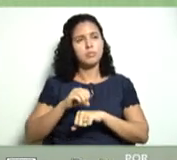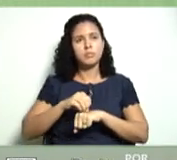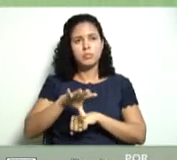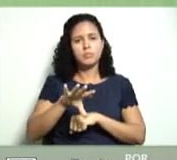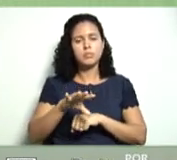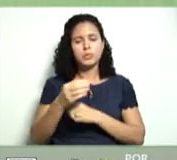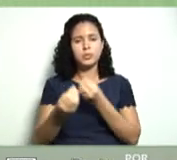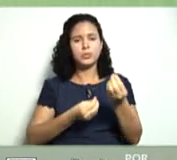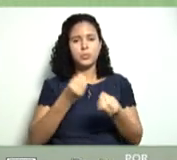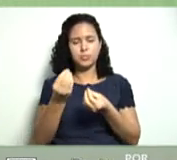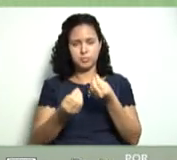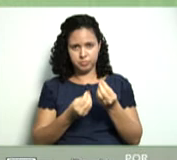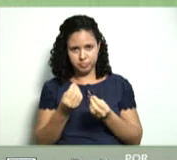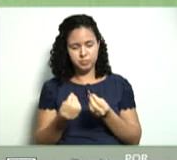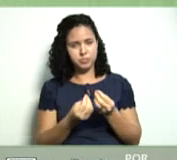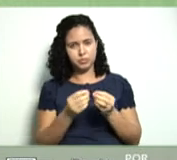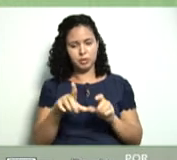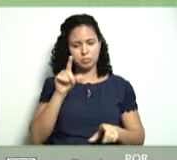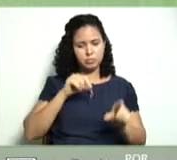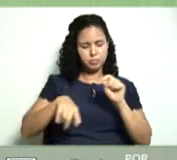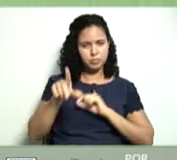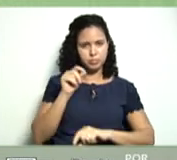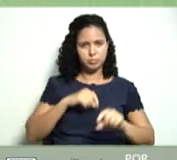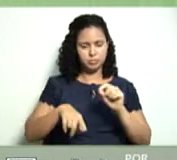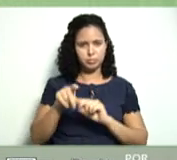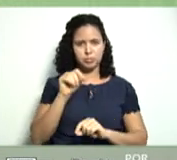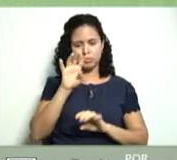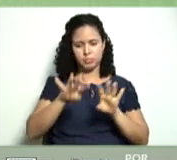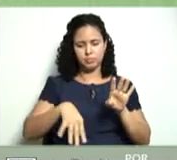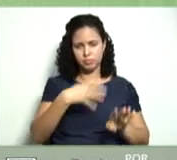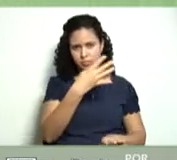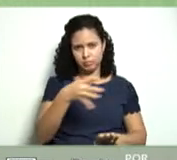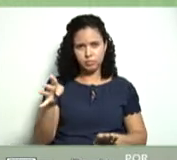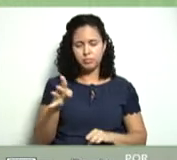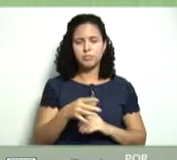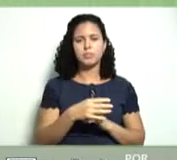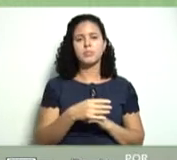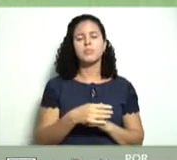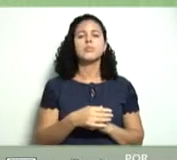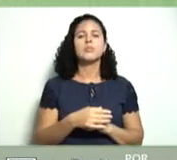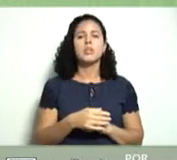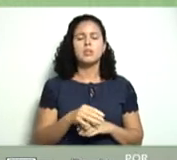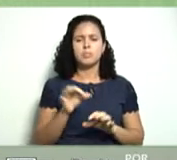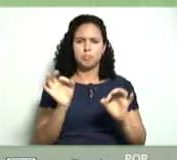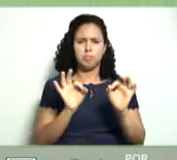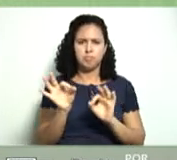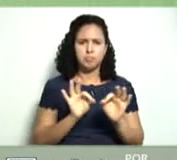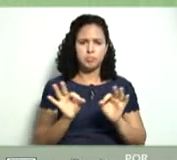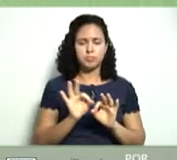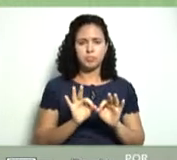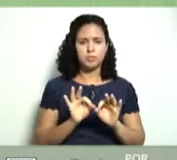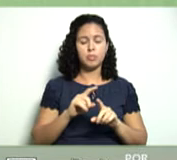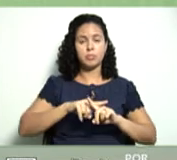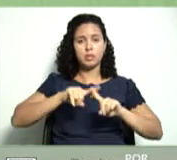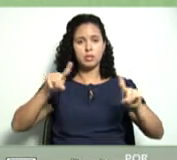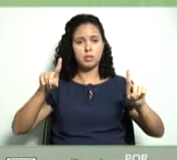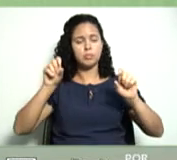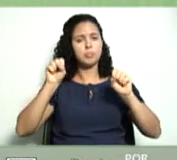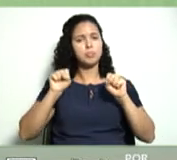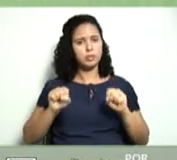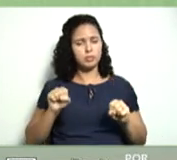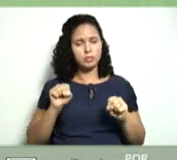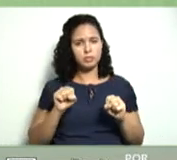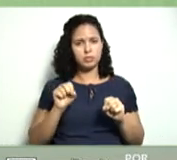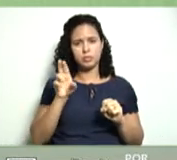vocês de como escolher uma uma tabela já formatada porém vocês podem utilizar o recurso que o